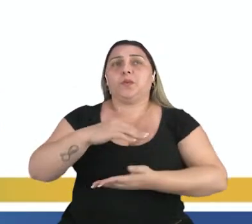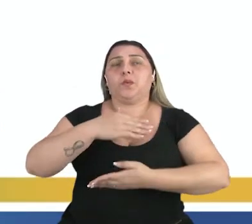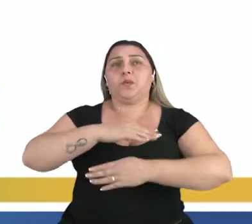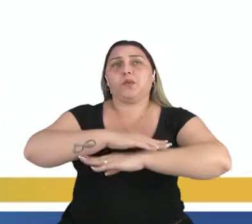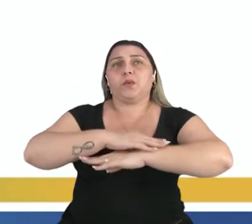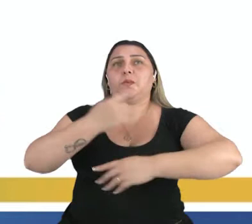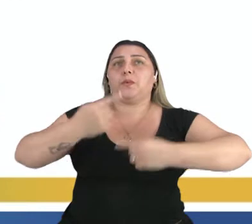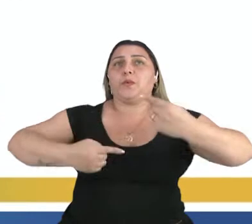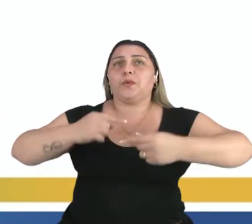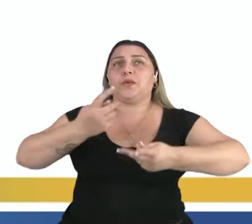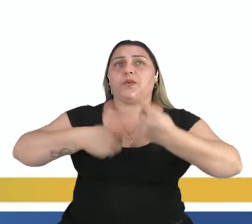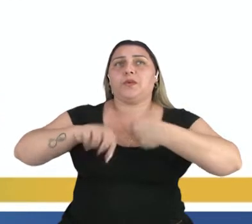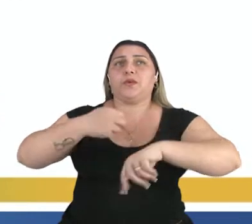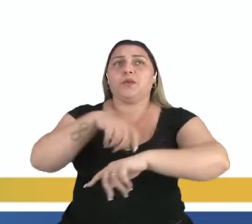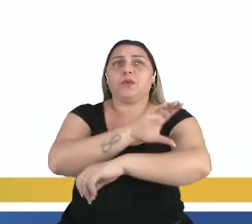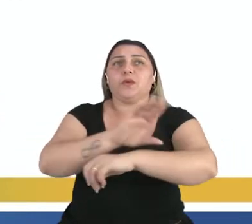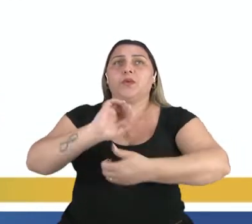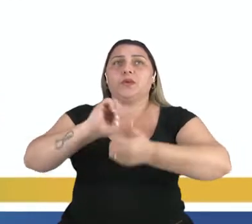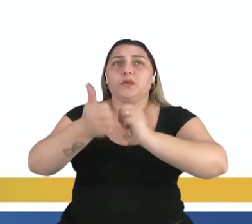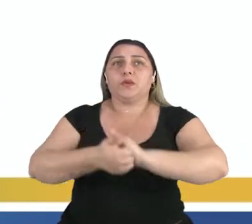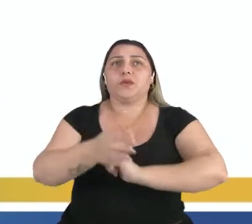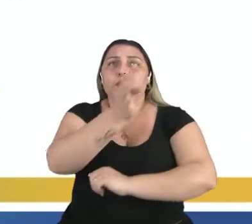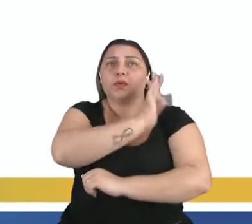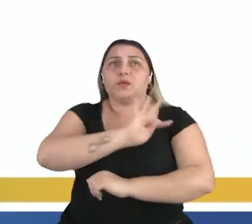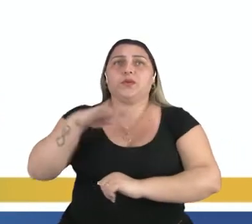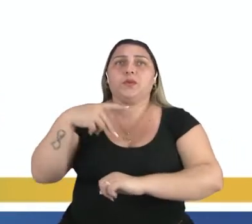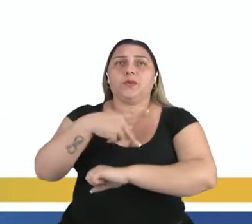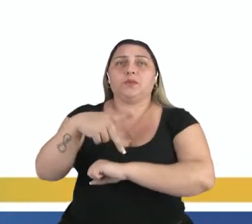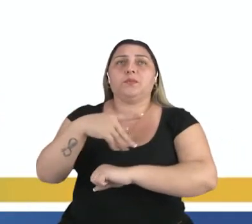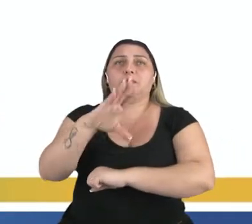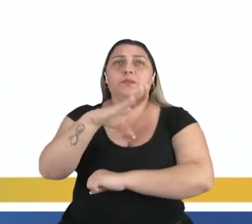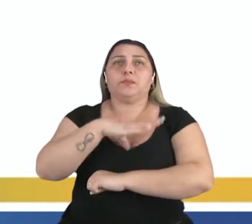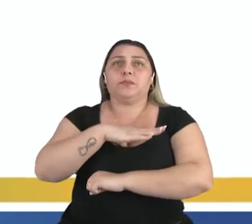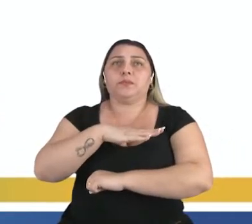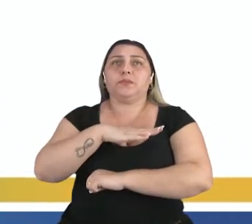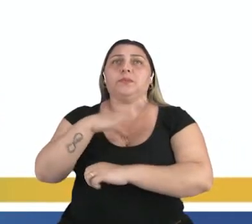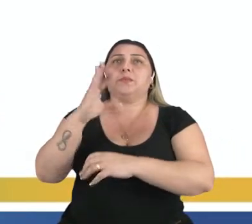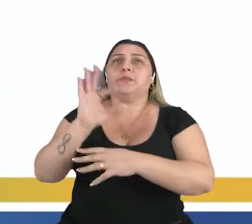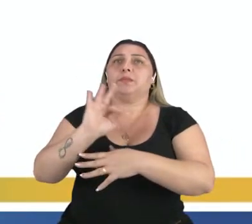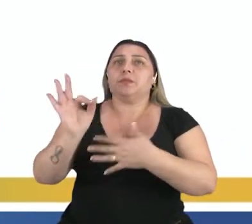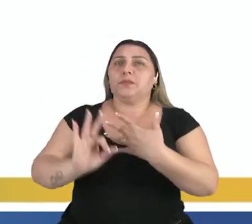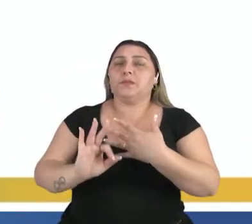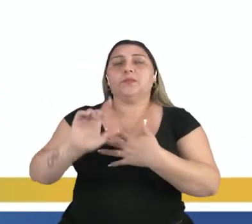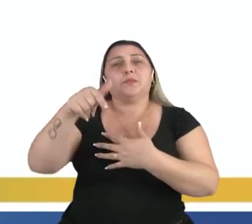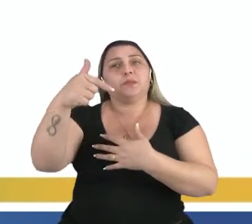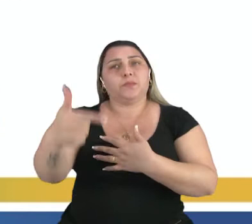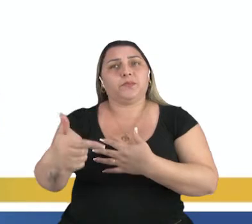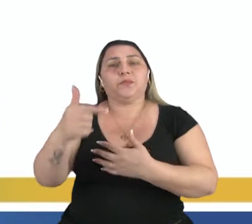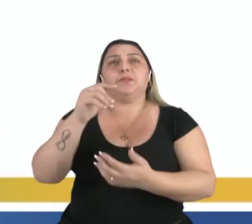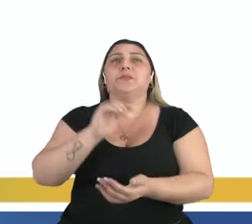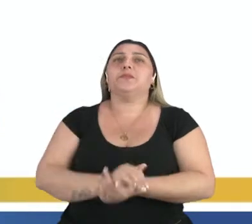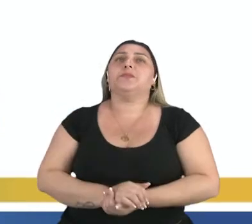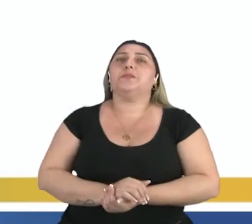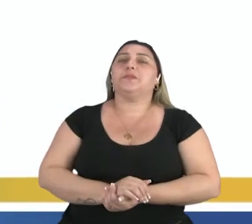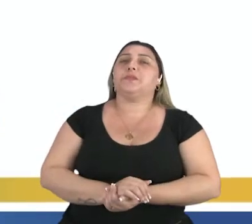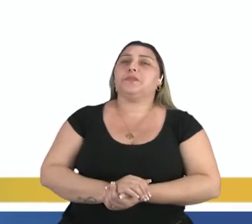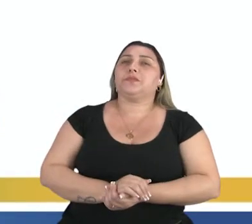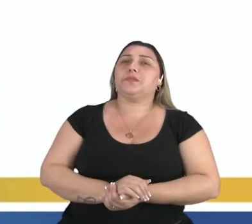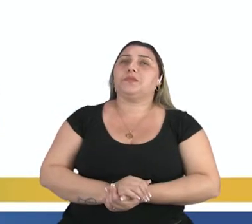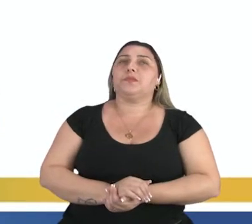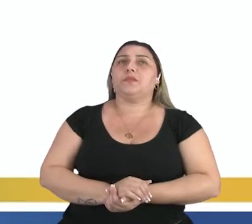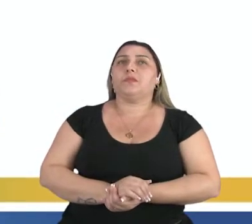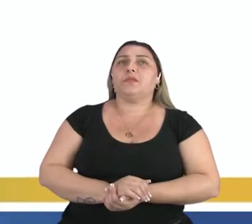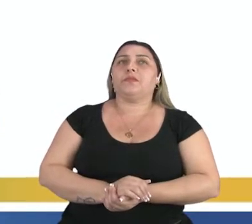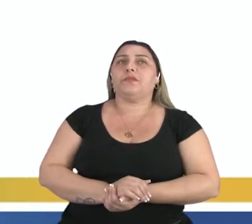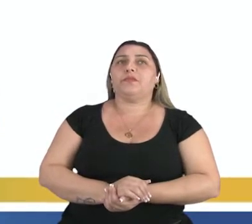seja, política, econômica, cultural, esporte, turismo, país, cidade, classificados entre